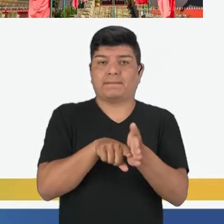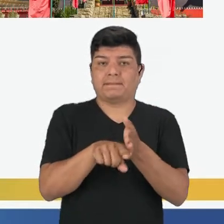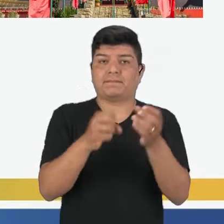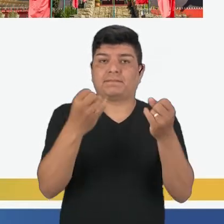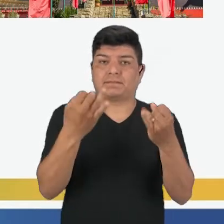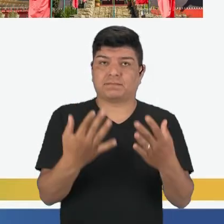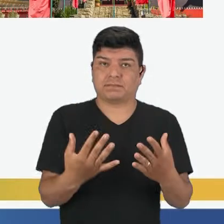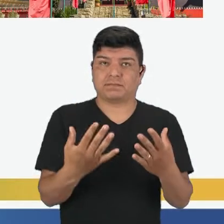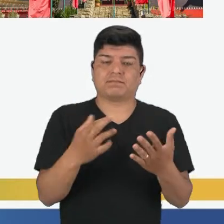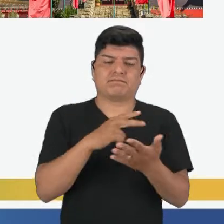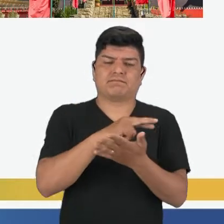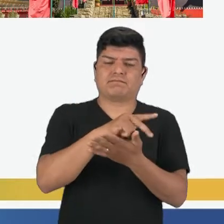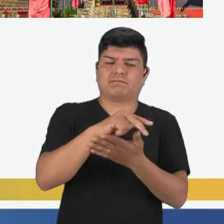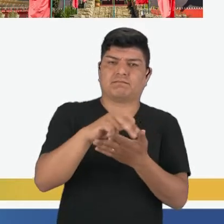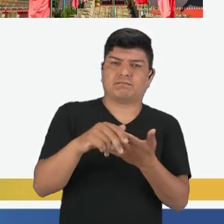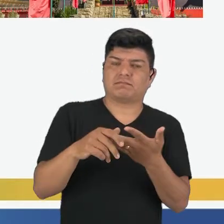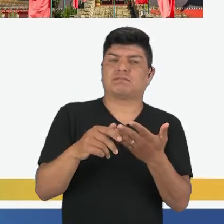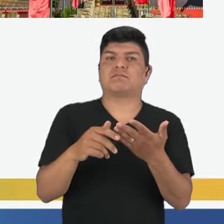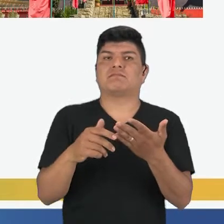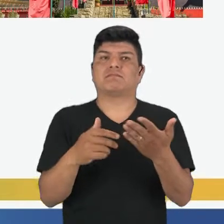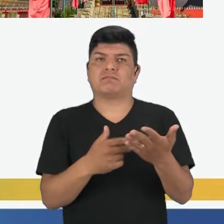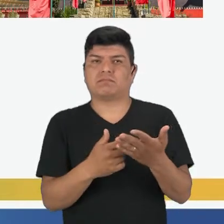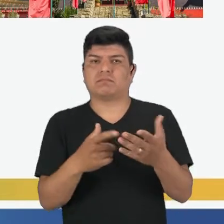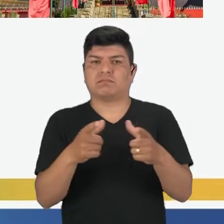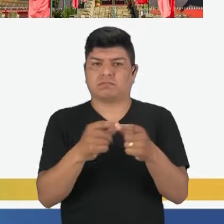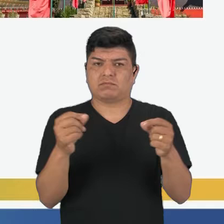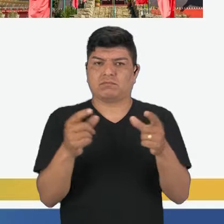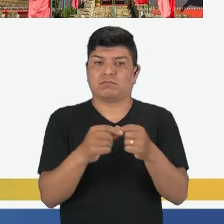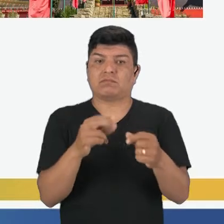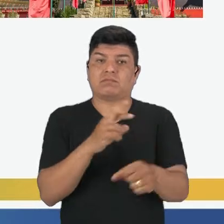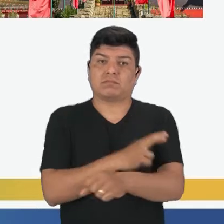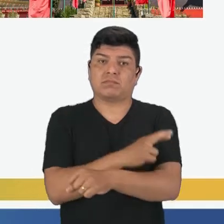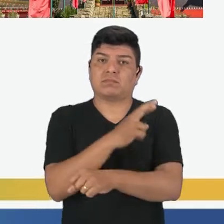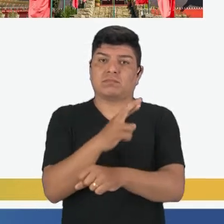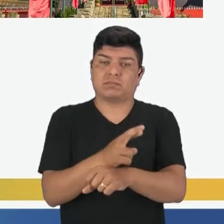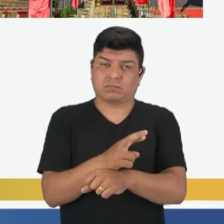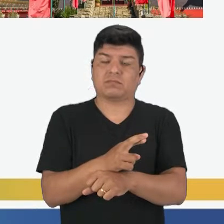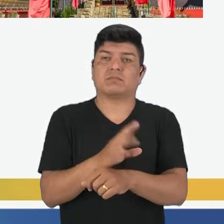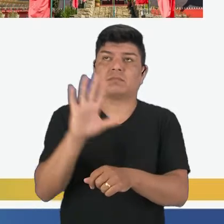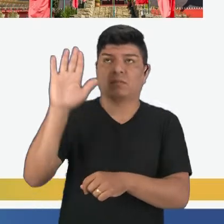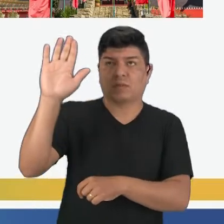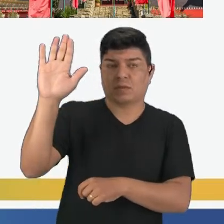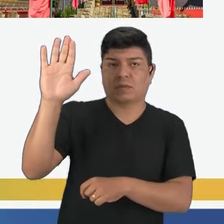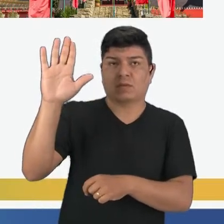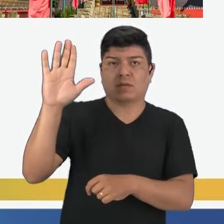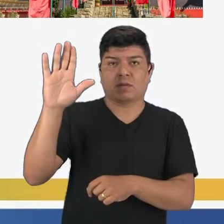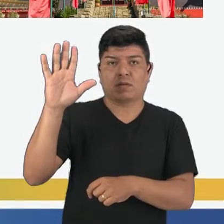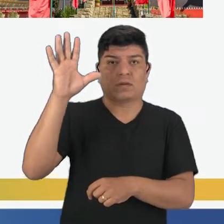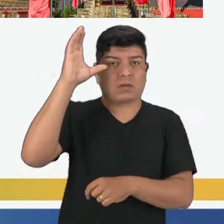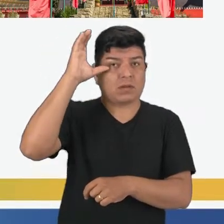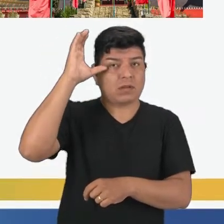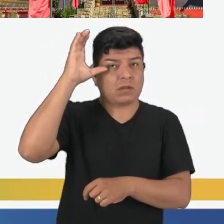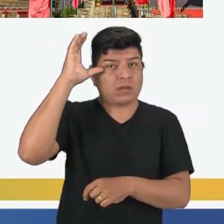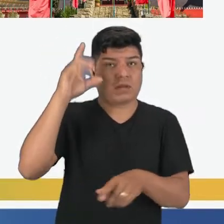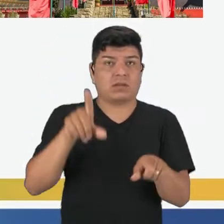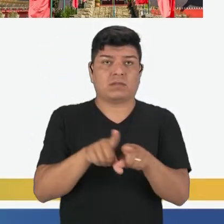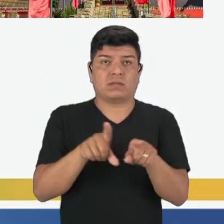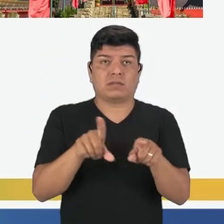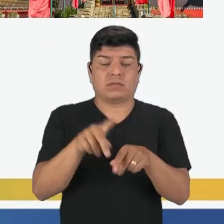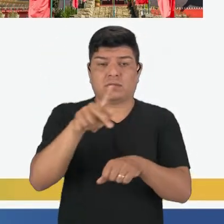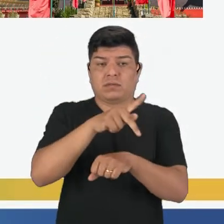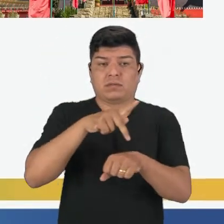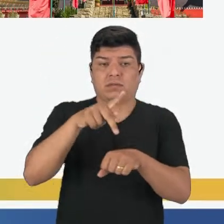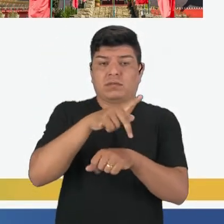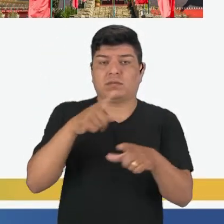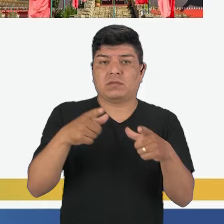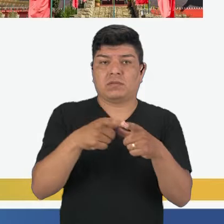sobre shintoísmo, taoísmo, confucionismo, religiões lá da China, daqueles países do Oriente que a